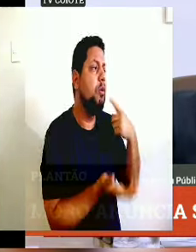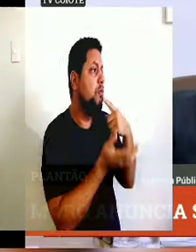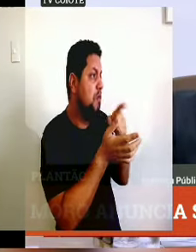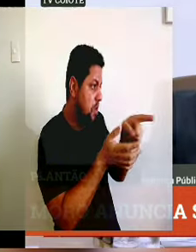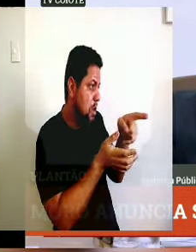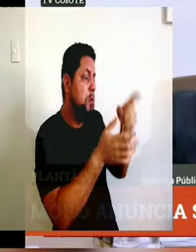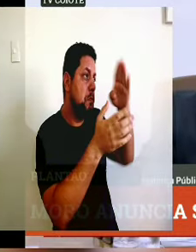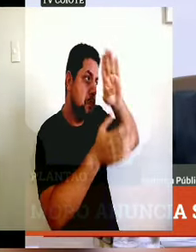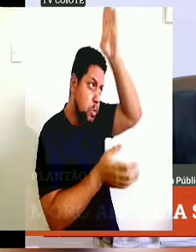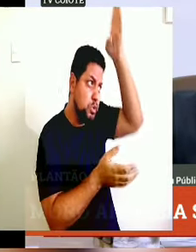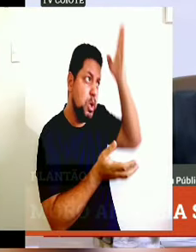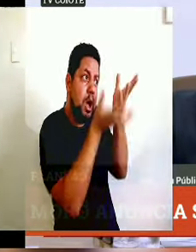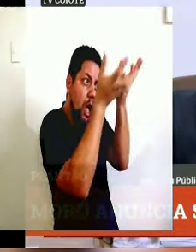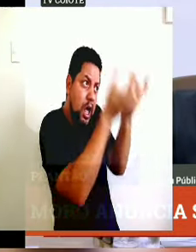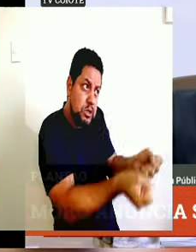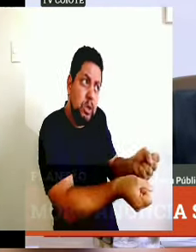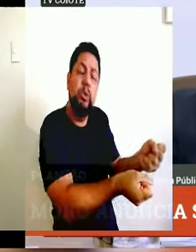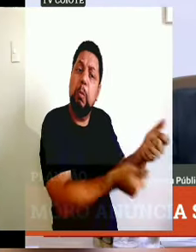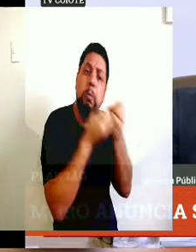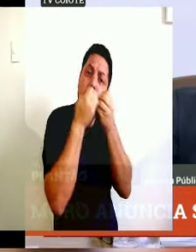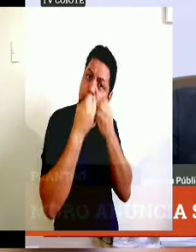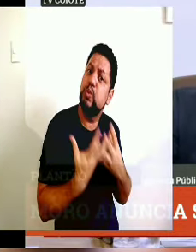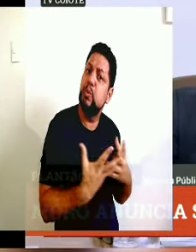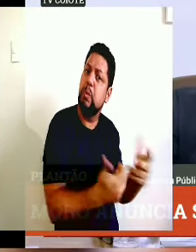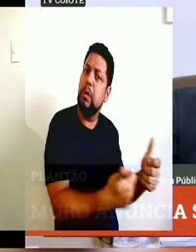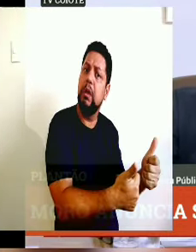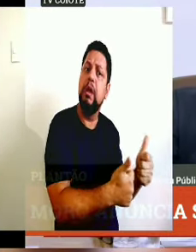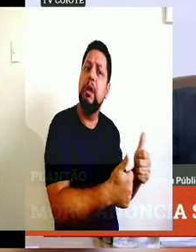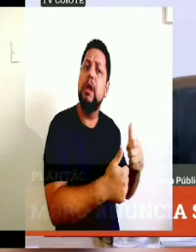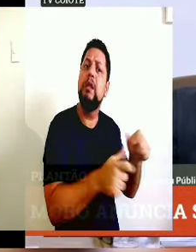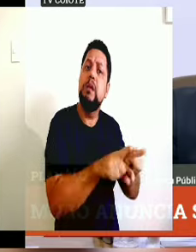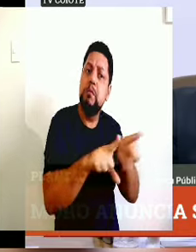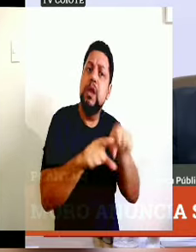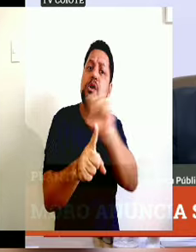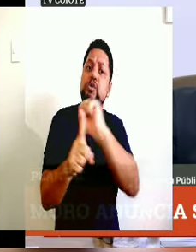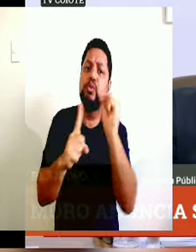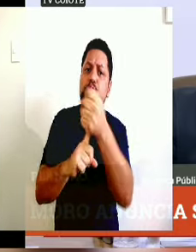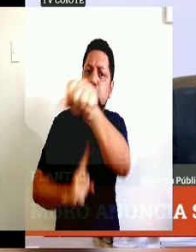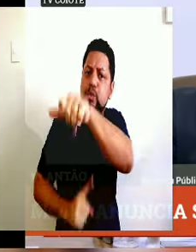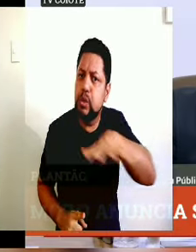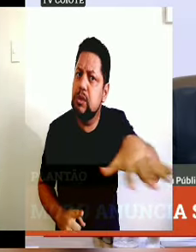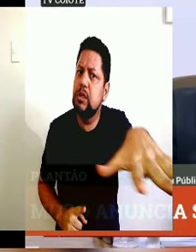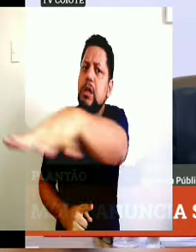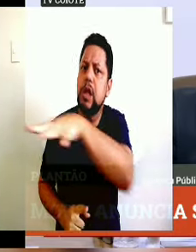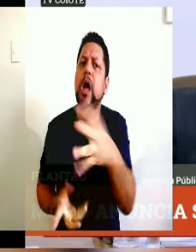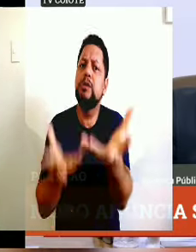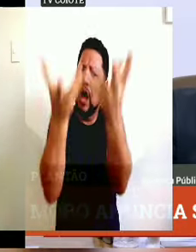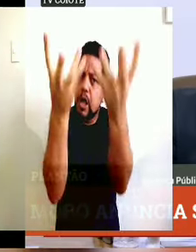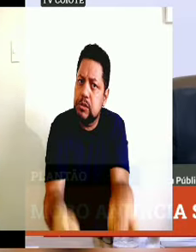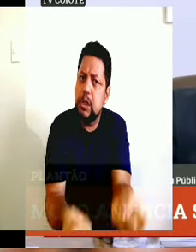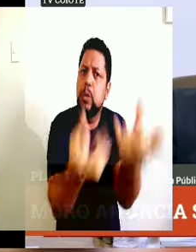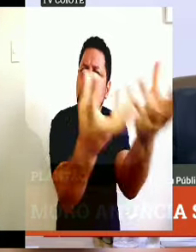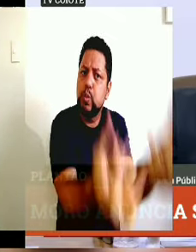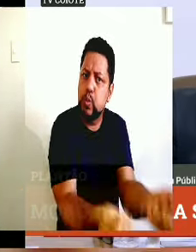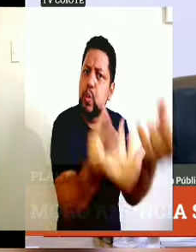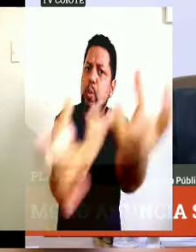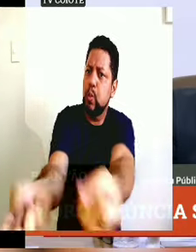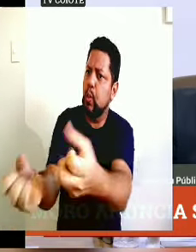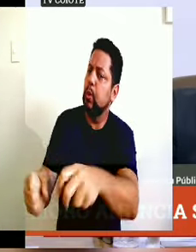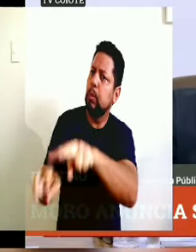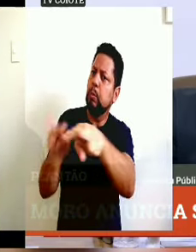essa aceitação ao convite foi muito bem acolhida pela sociedade. Também me